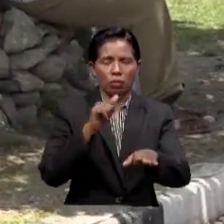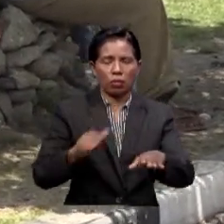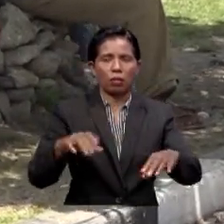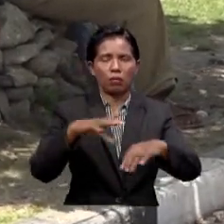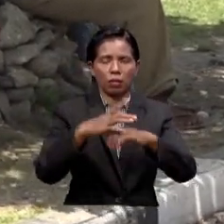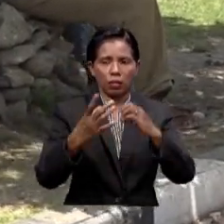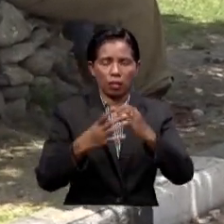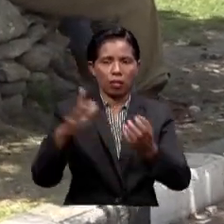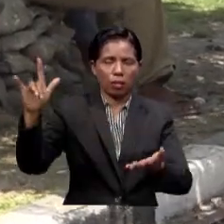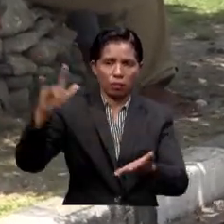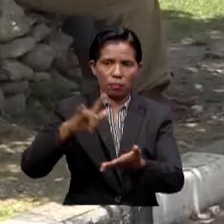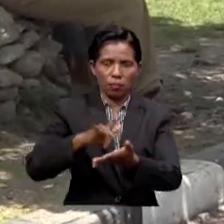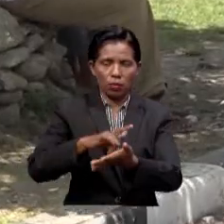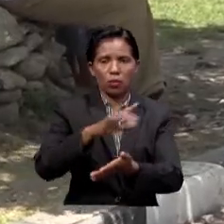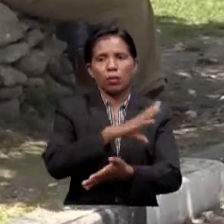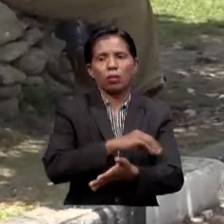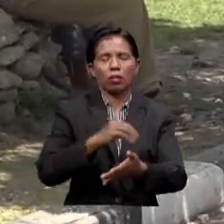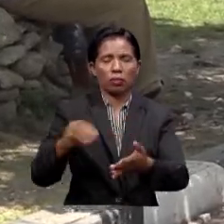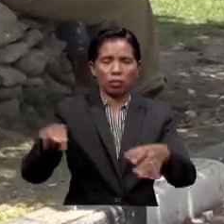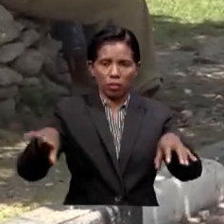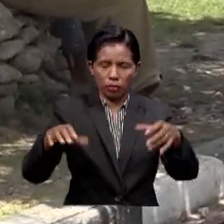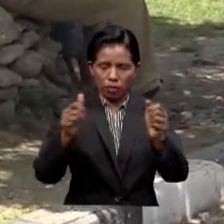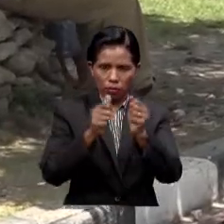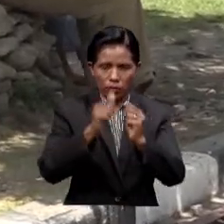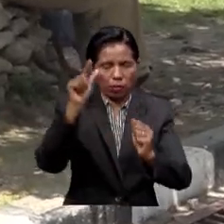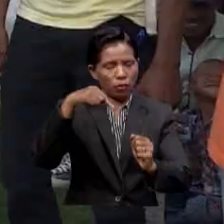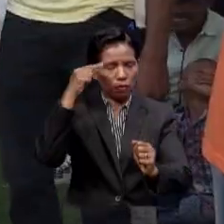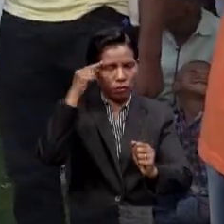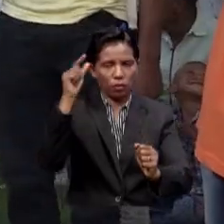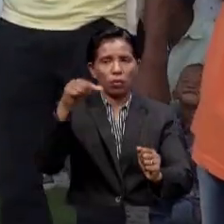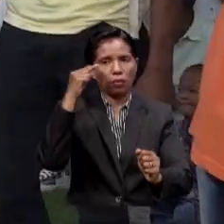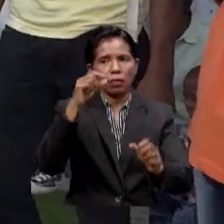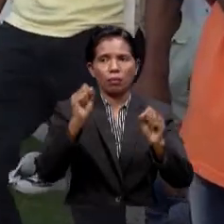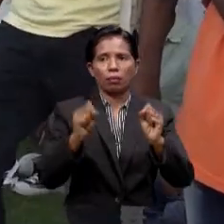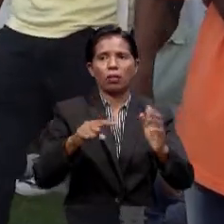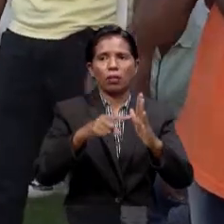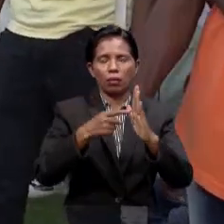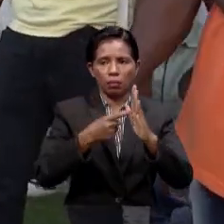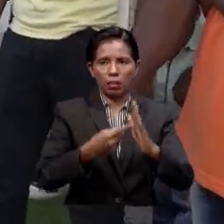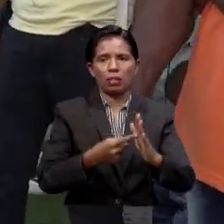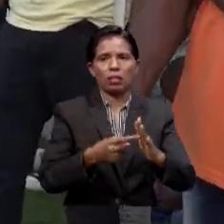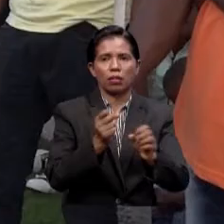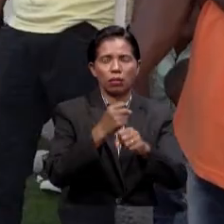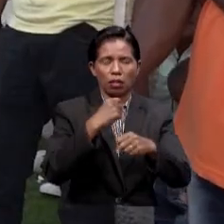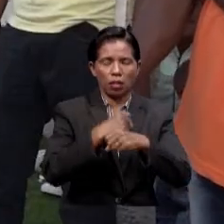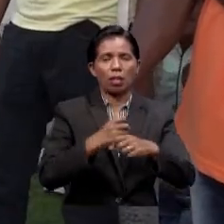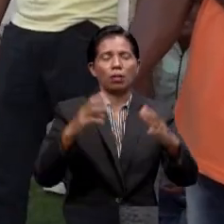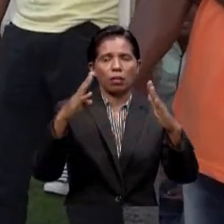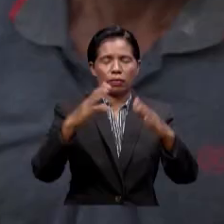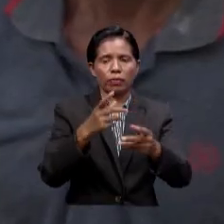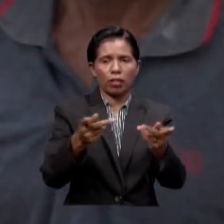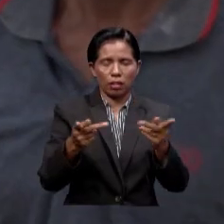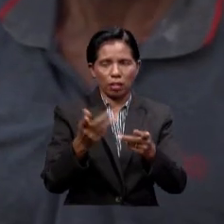do aeroporto Nicolau Lobato, ato coopera o governo, nune governo beleja a construção refere. Governante ne